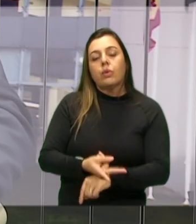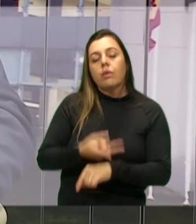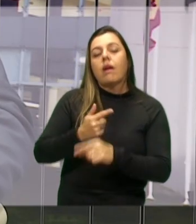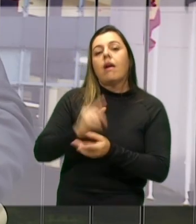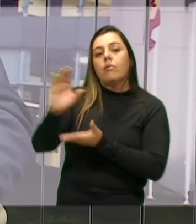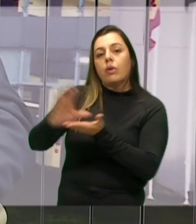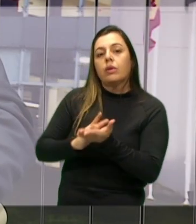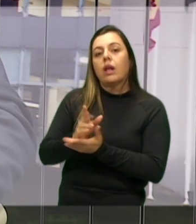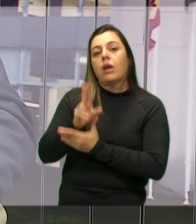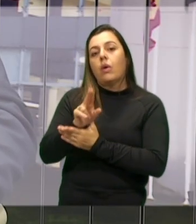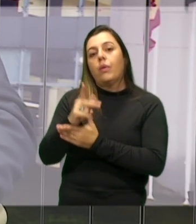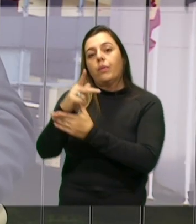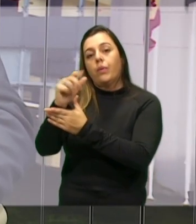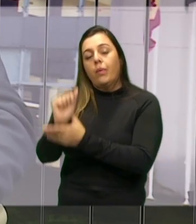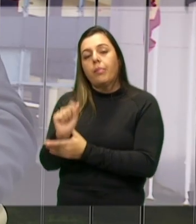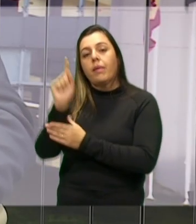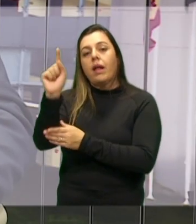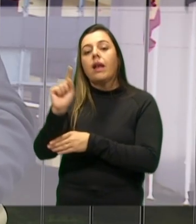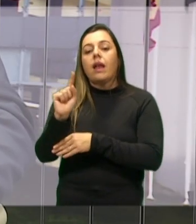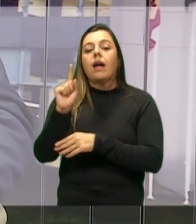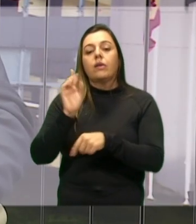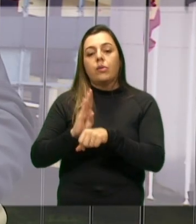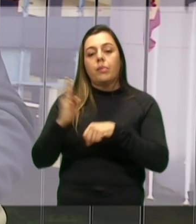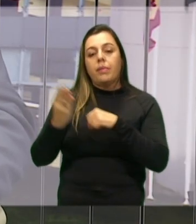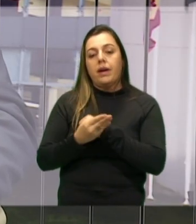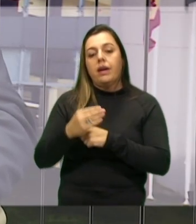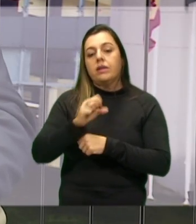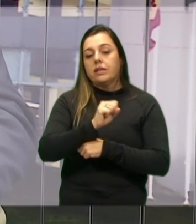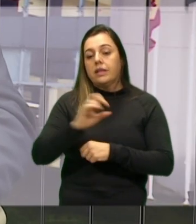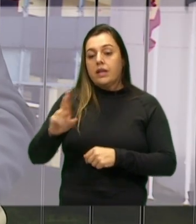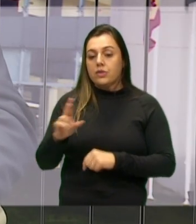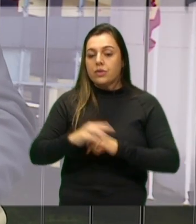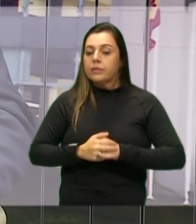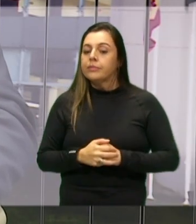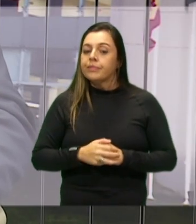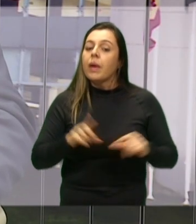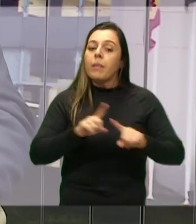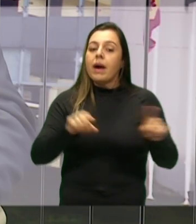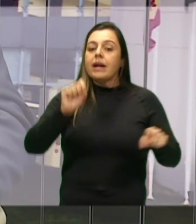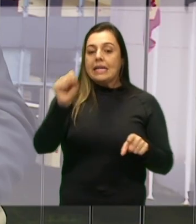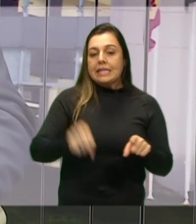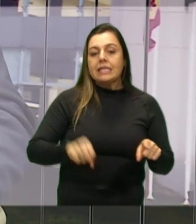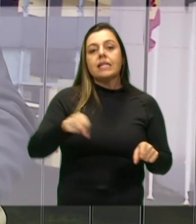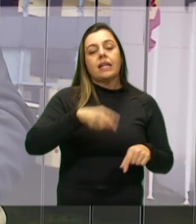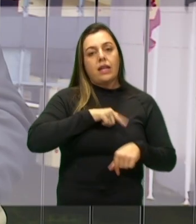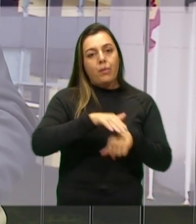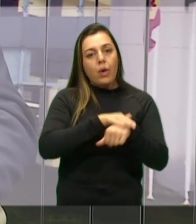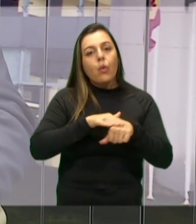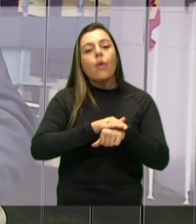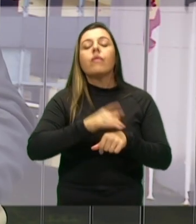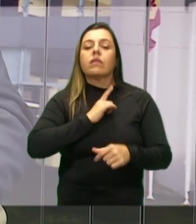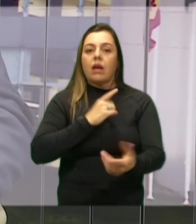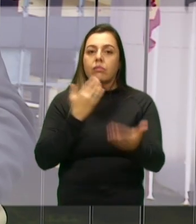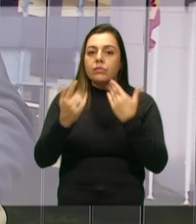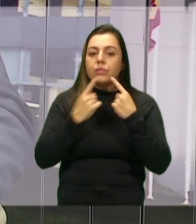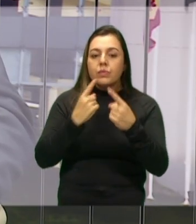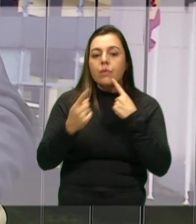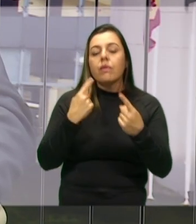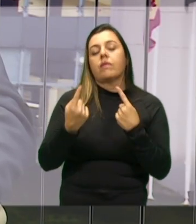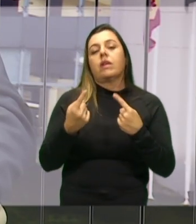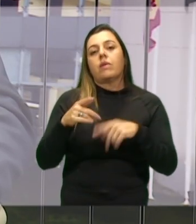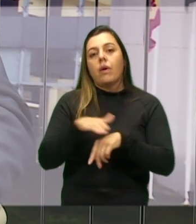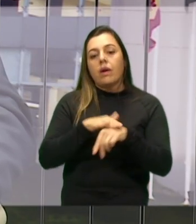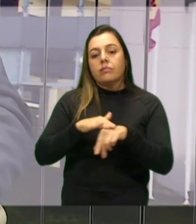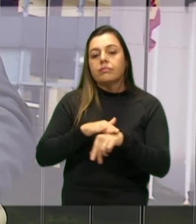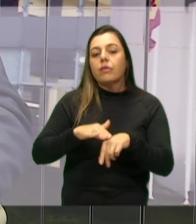construção da UPA lá no bairro Santa Regina, que é de suma importância para essa localidade. Mas sim, existe sim uma conversa, existe um diálogo, que é o importante